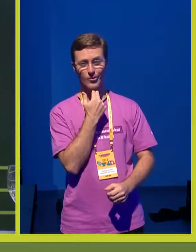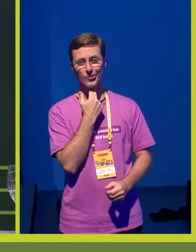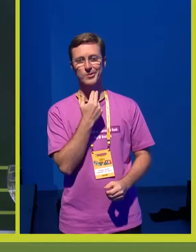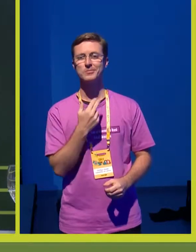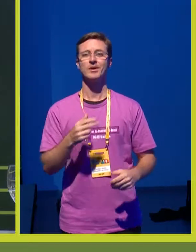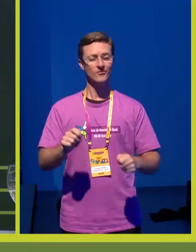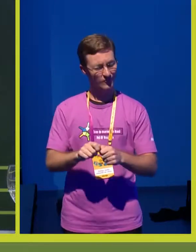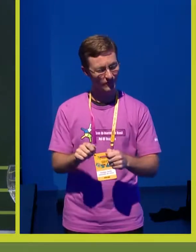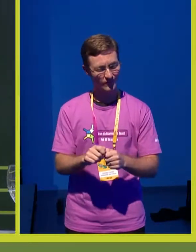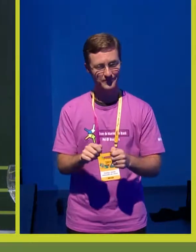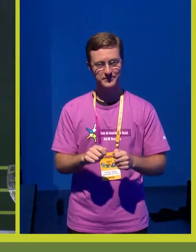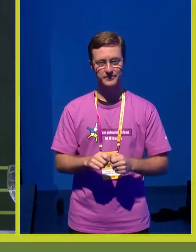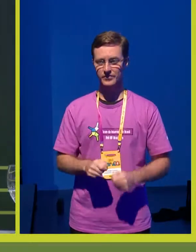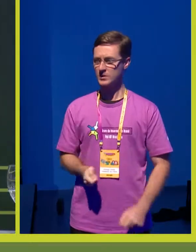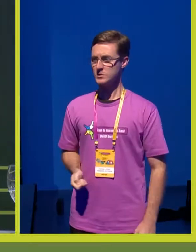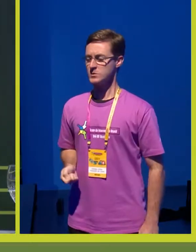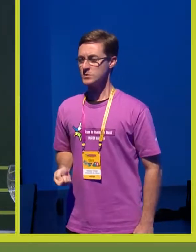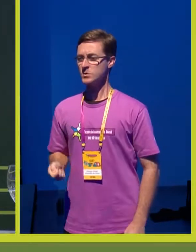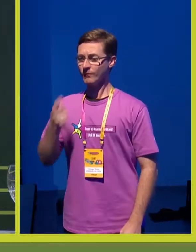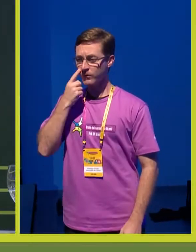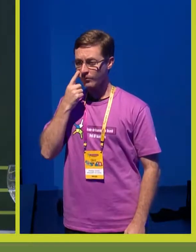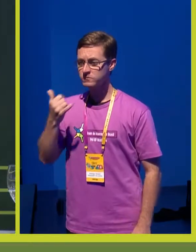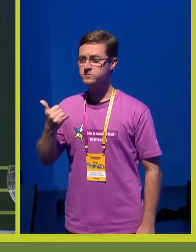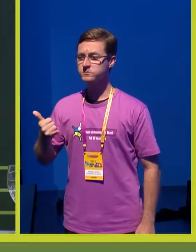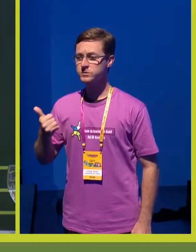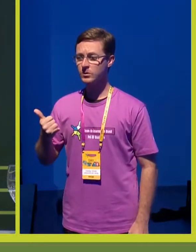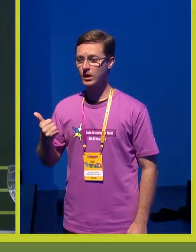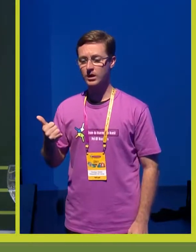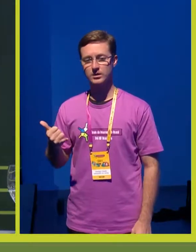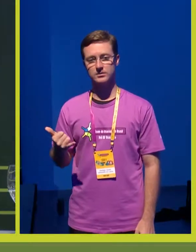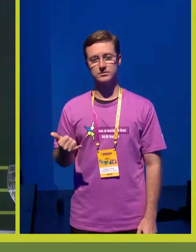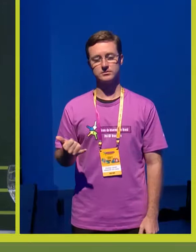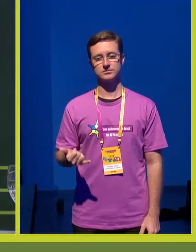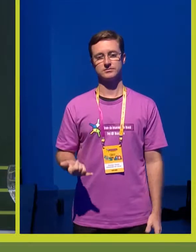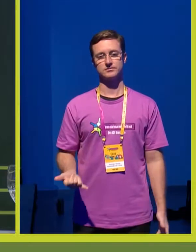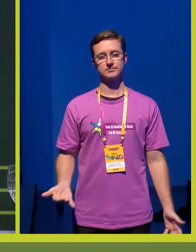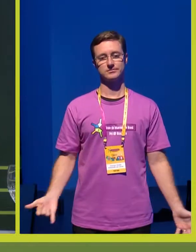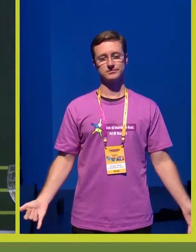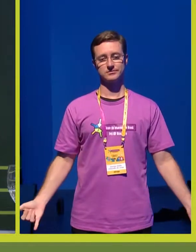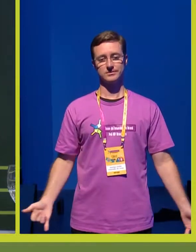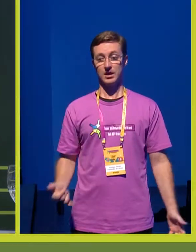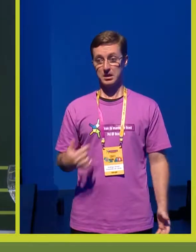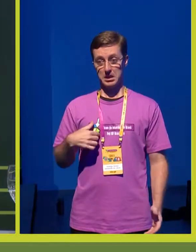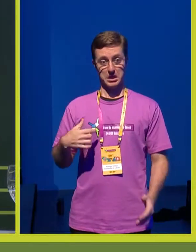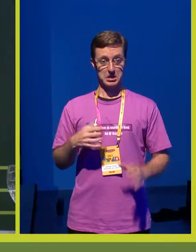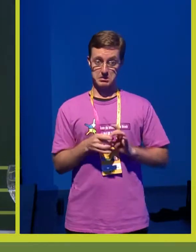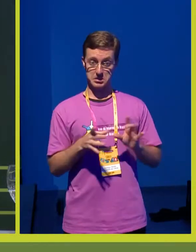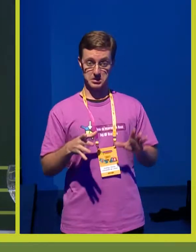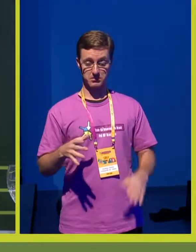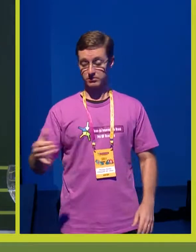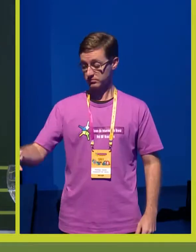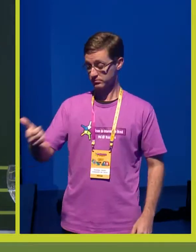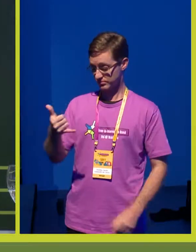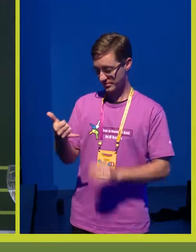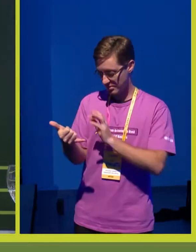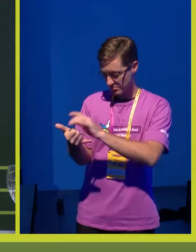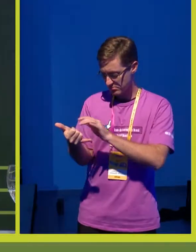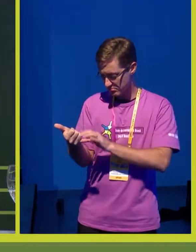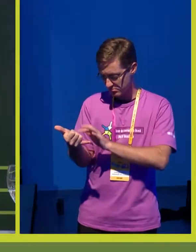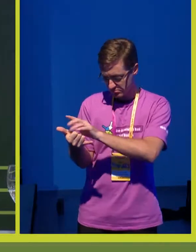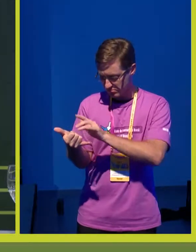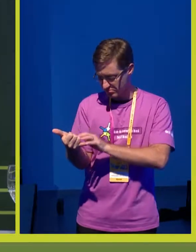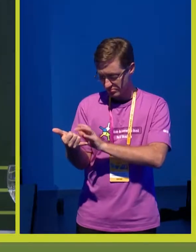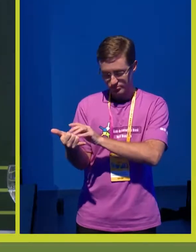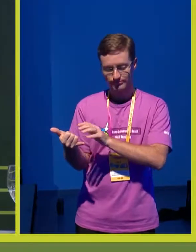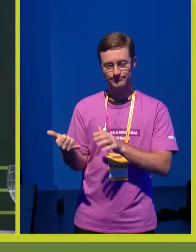e eles fazem isso muitas vezes na lógica de um consentimento a pessoa não se opôs isso aparece também em alguns casos